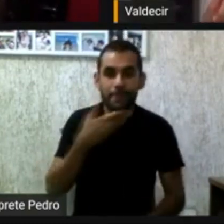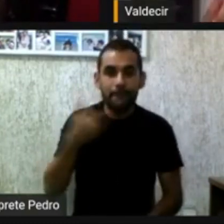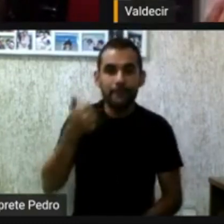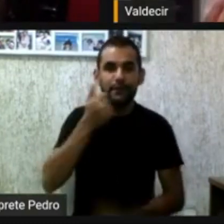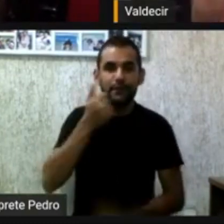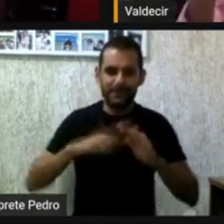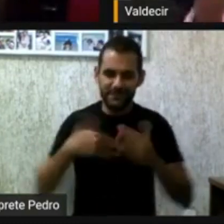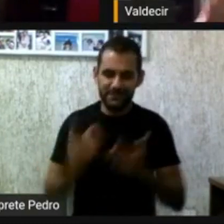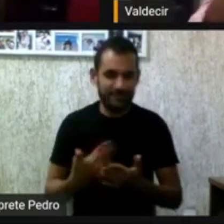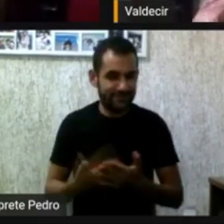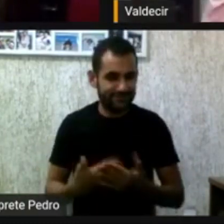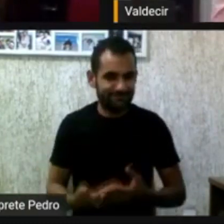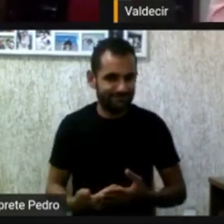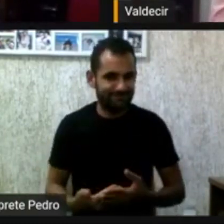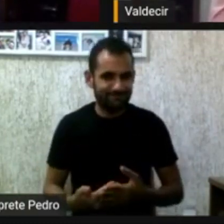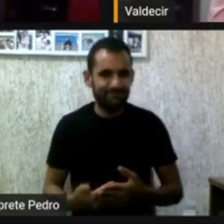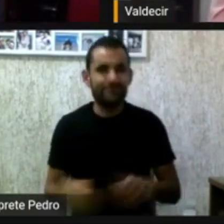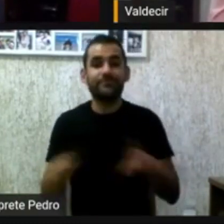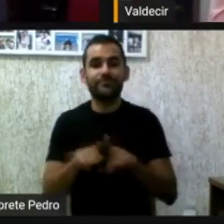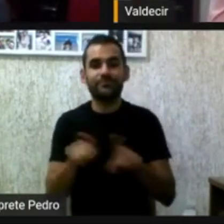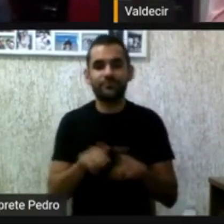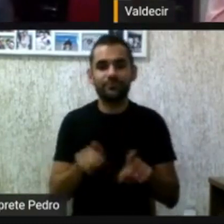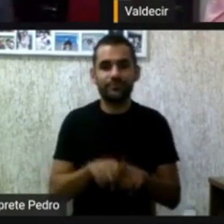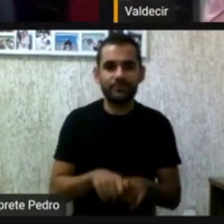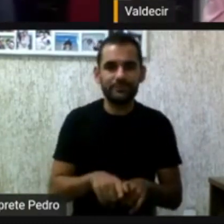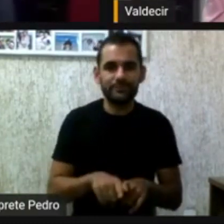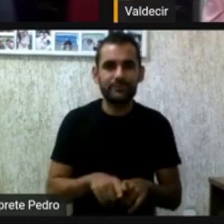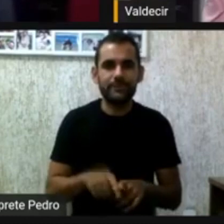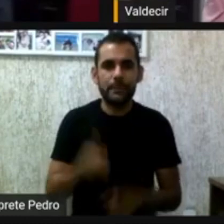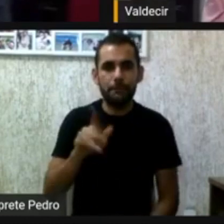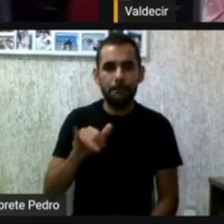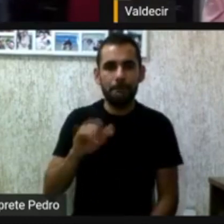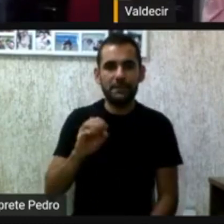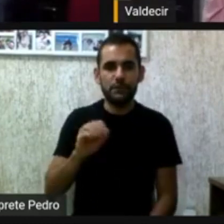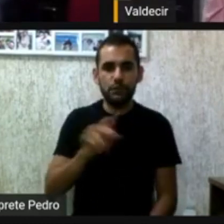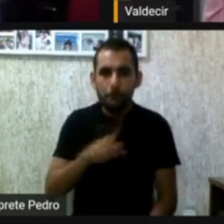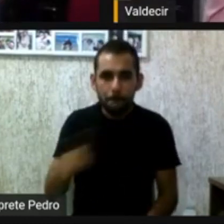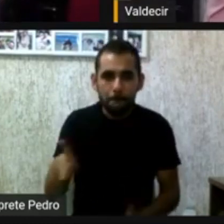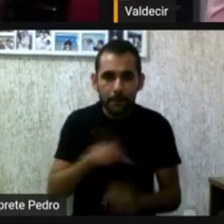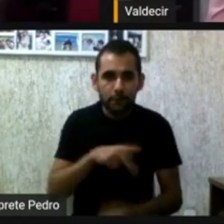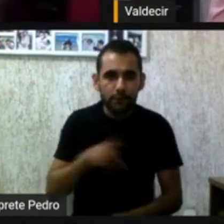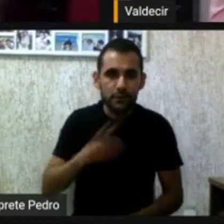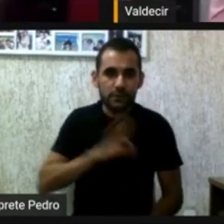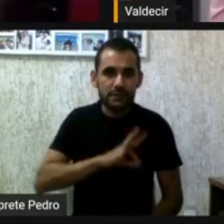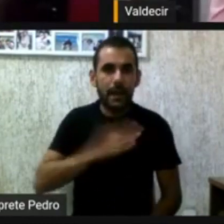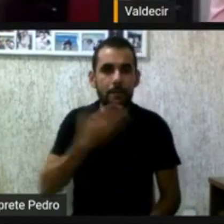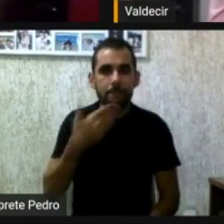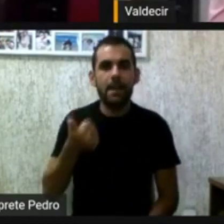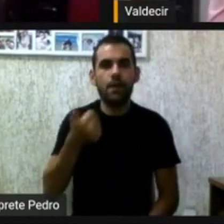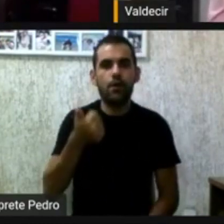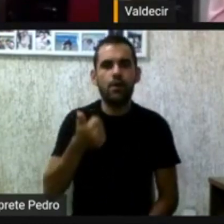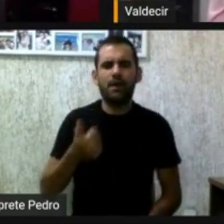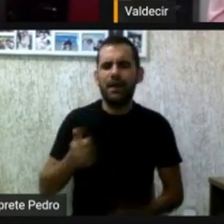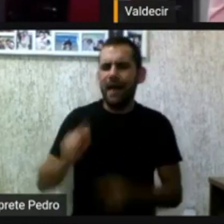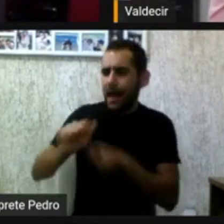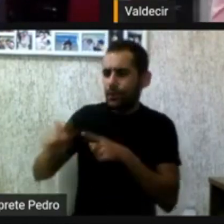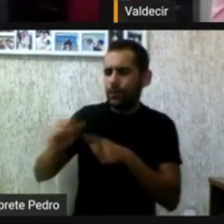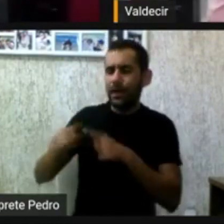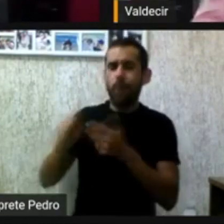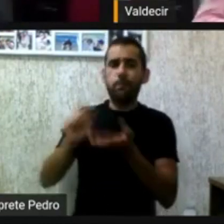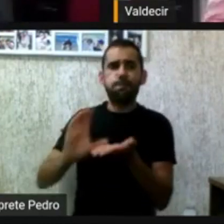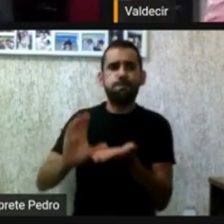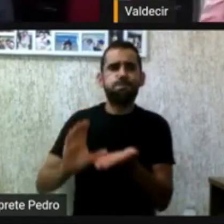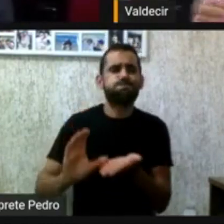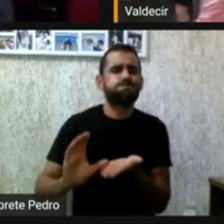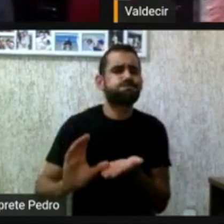das nossas escolas, como buscar o piso para os nossos professores. É muita despesa com muito aluguel nessa cidade.